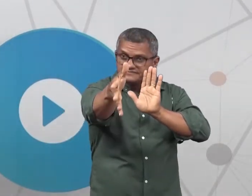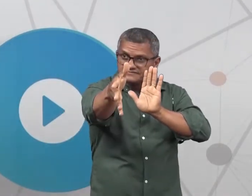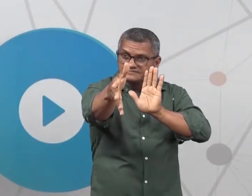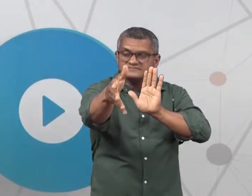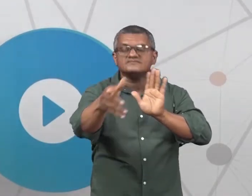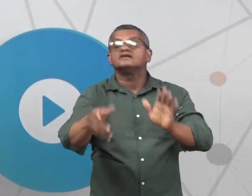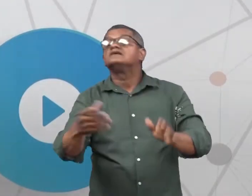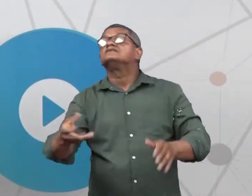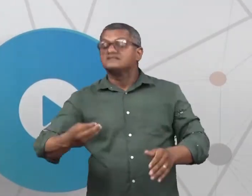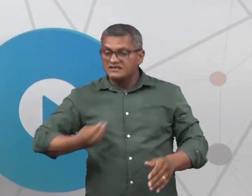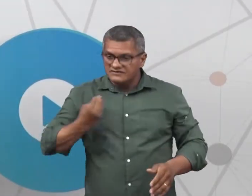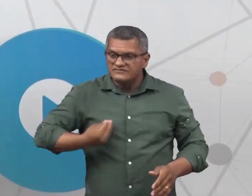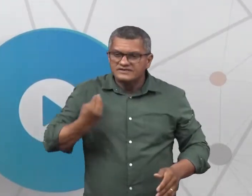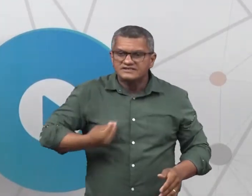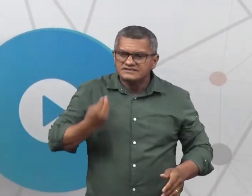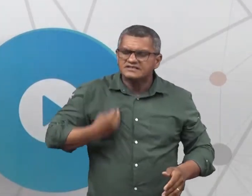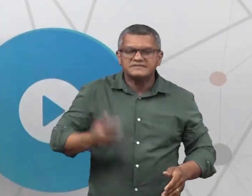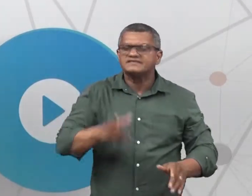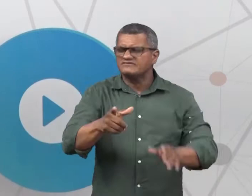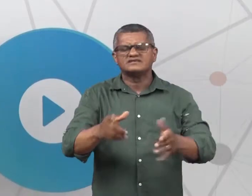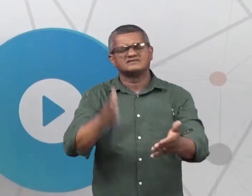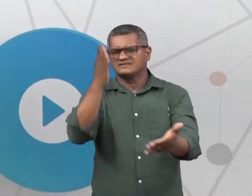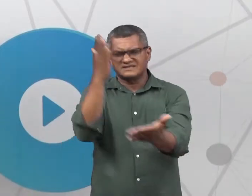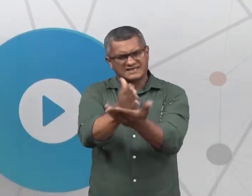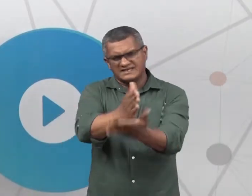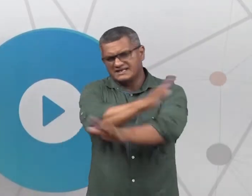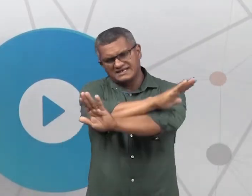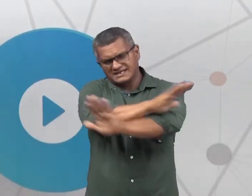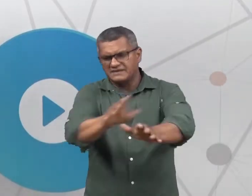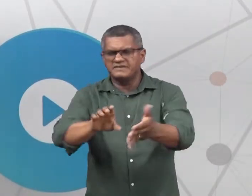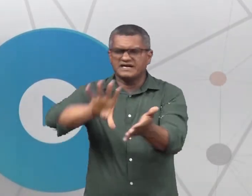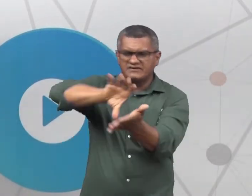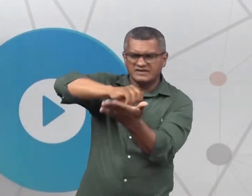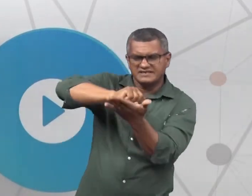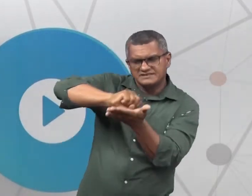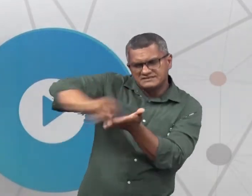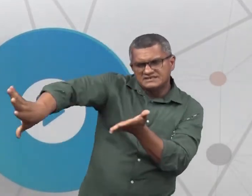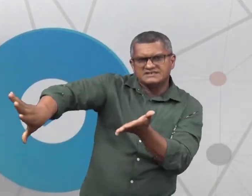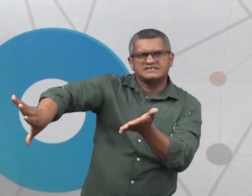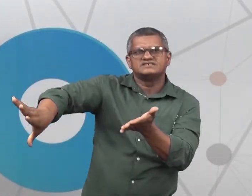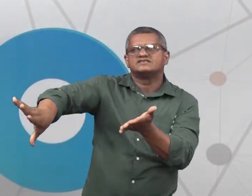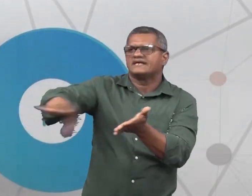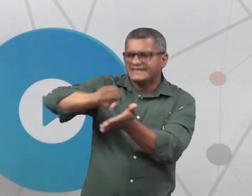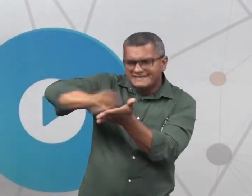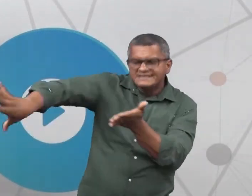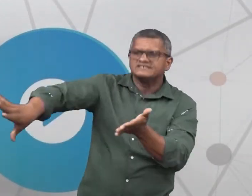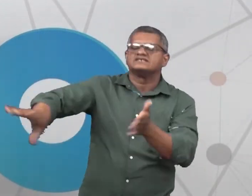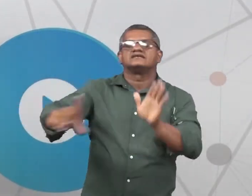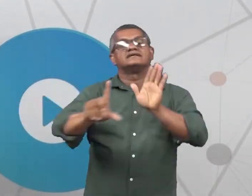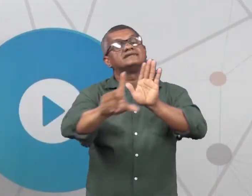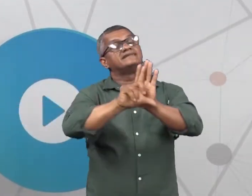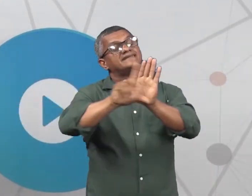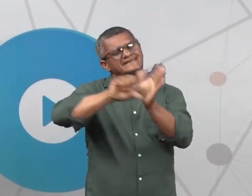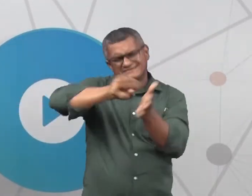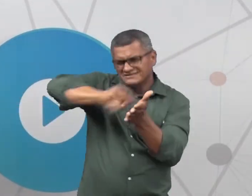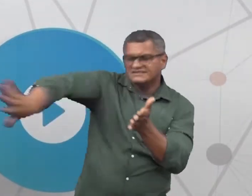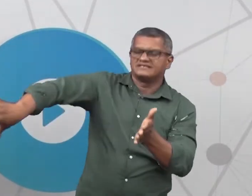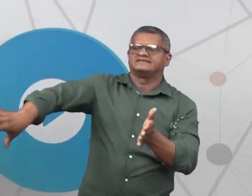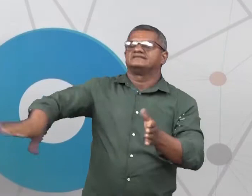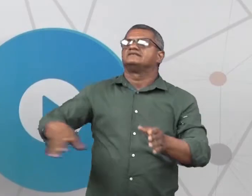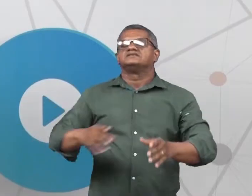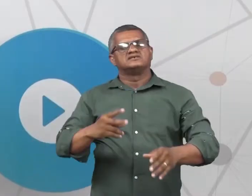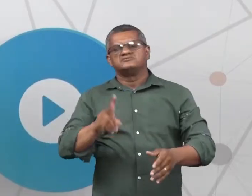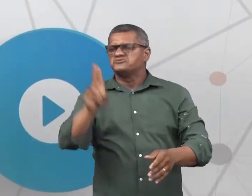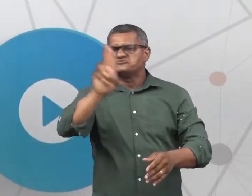já estaria em vigor, mas ele vai revogar a lei, vai retirar a lei, né,